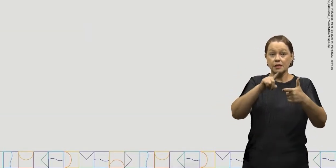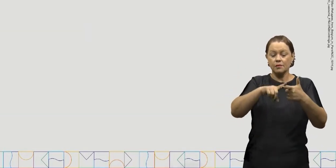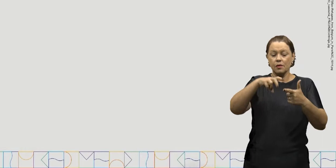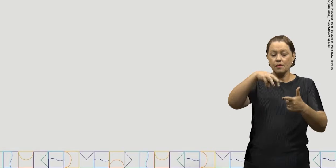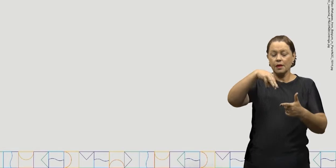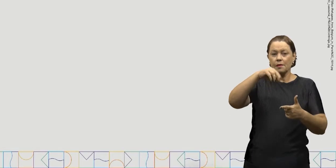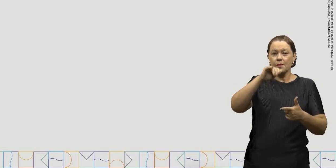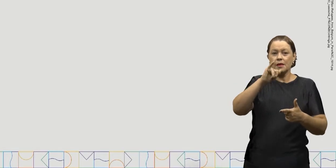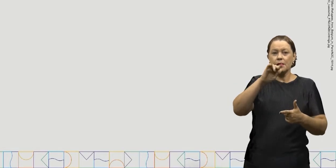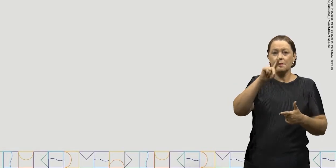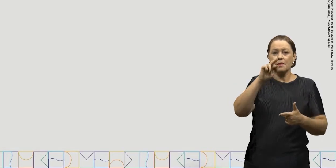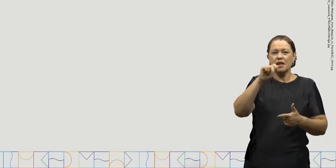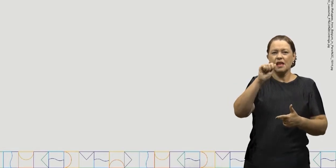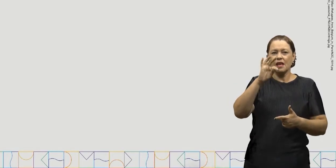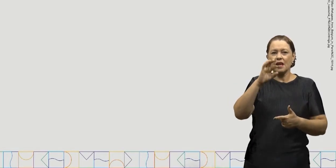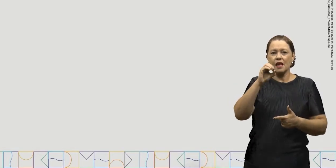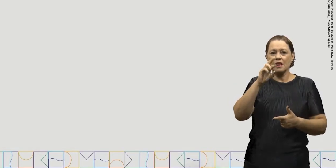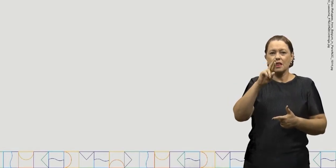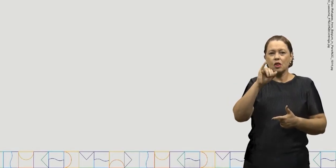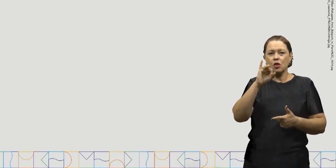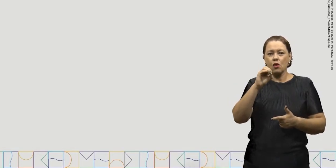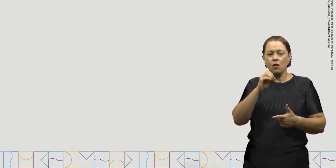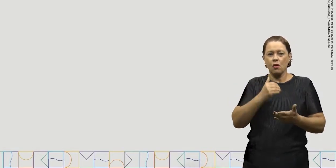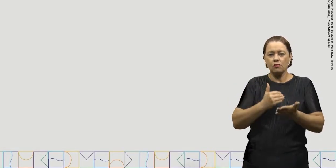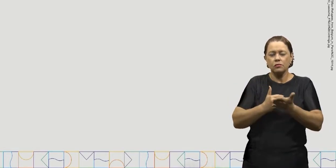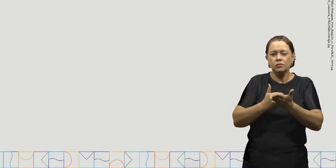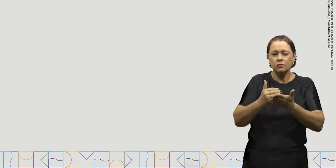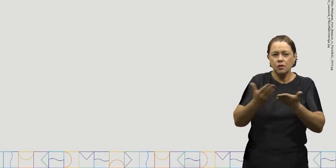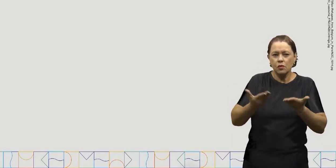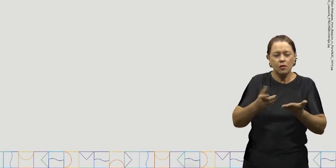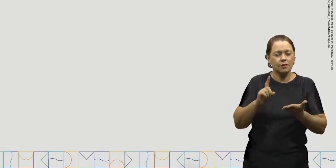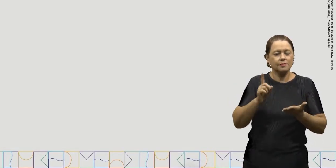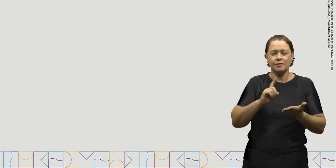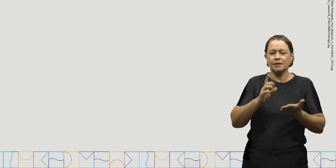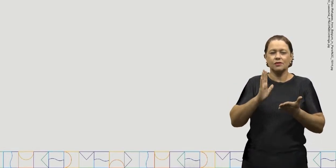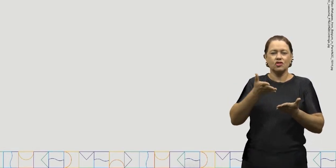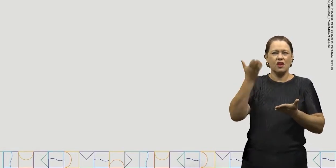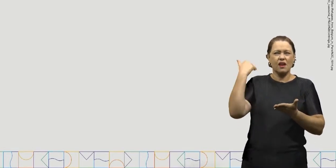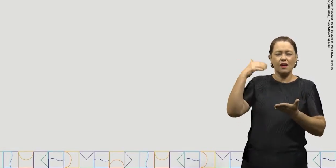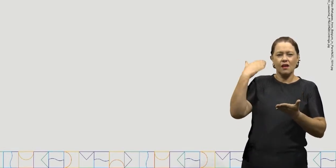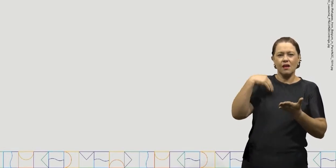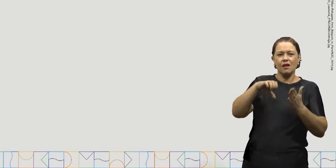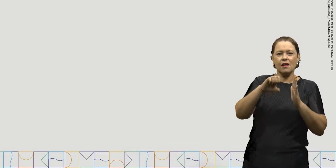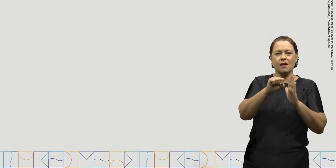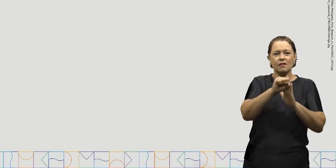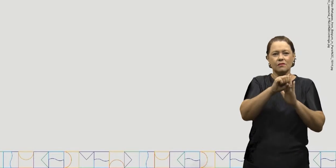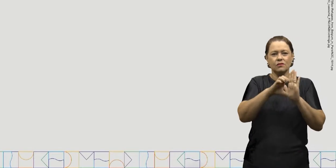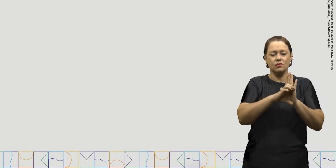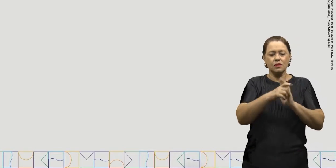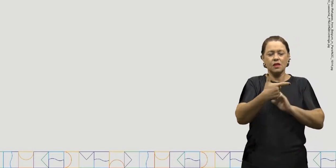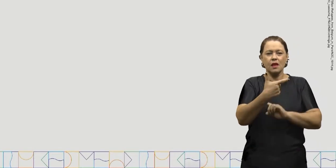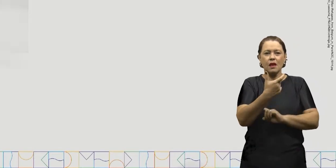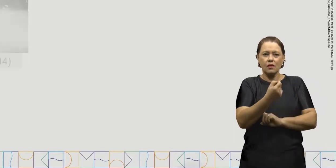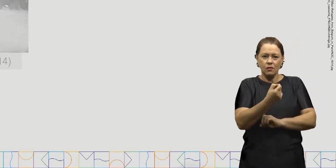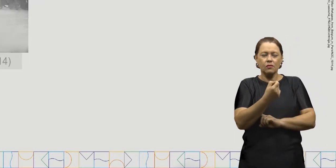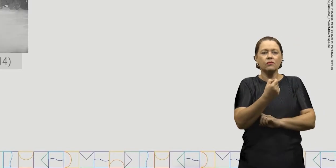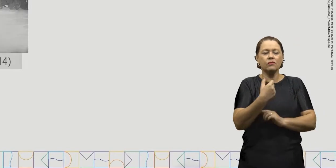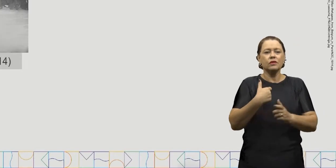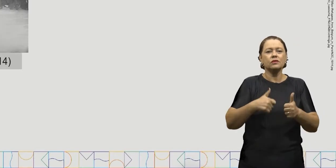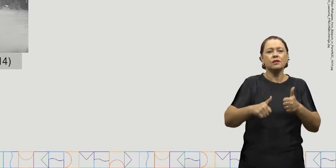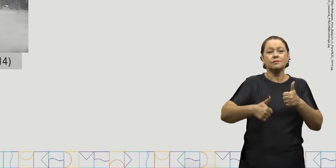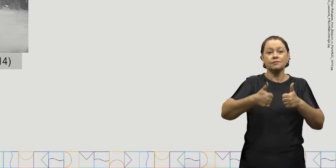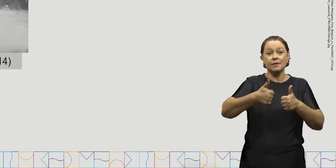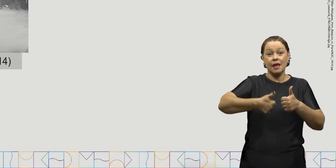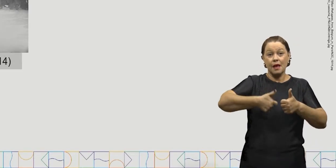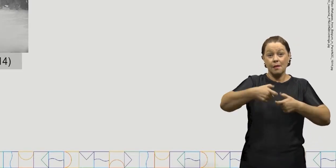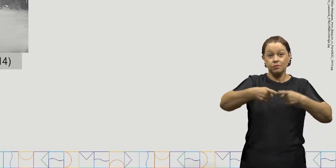são novidades da atualidade. Nos tempos de guerra, em meados do século XX, surgiram muitas dessas crises, como na